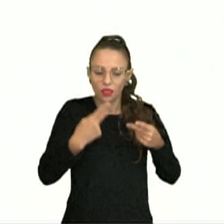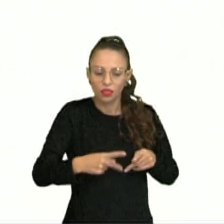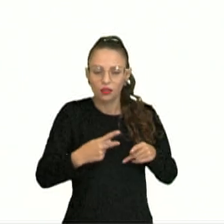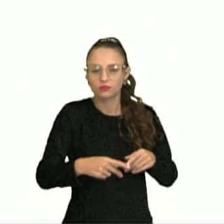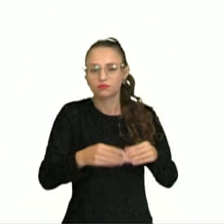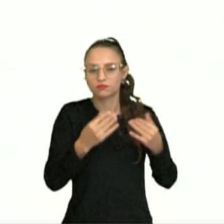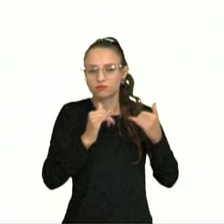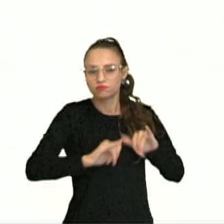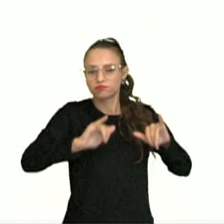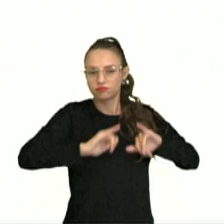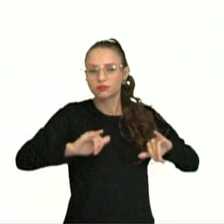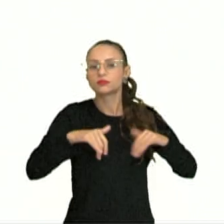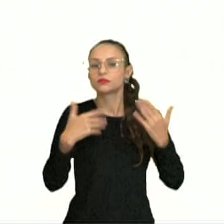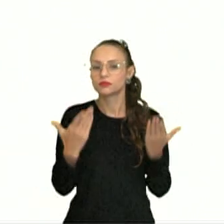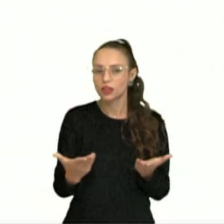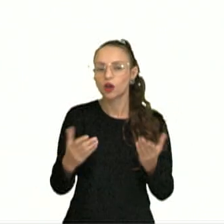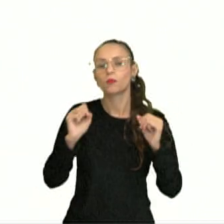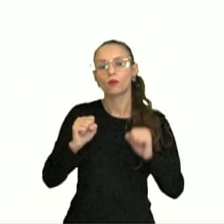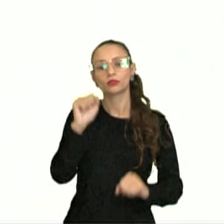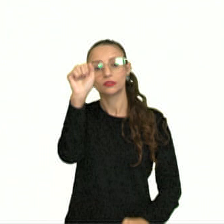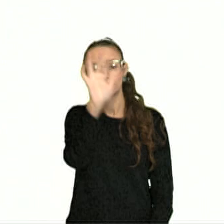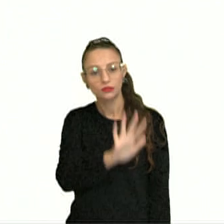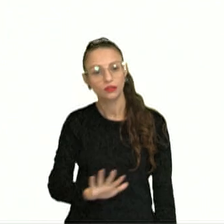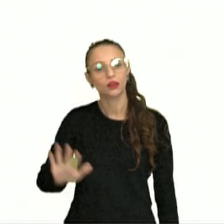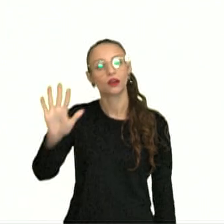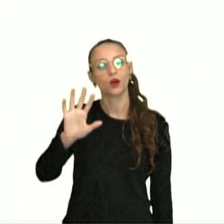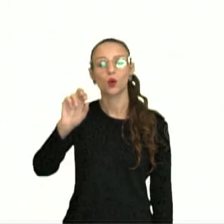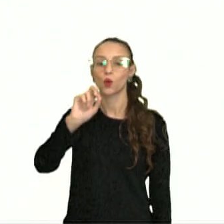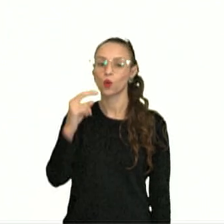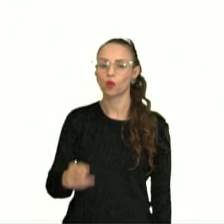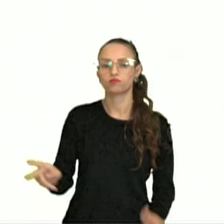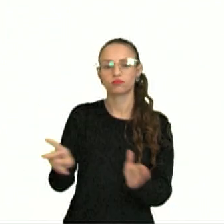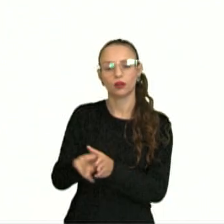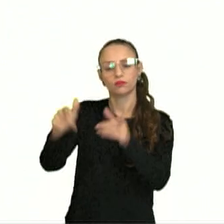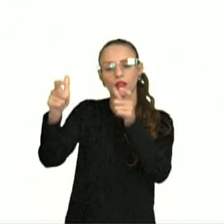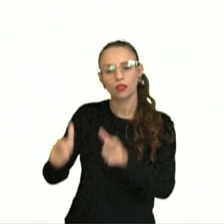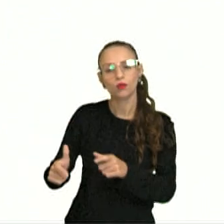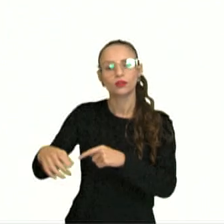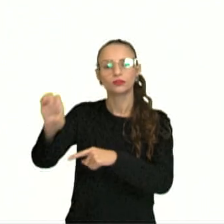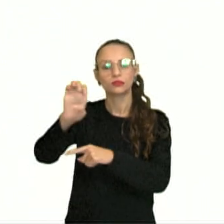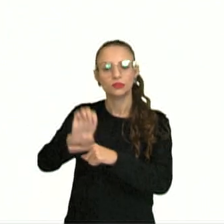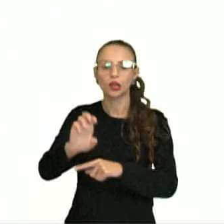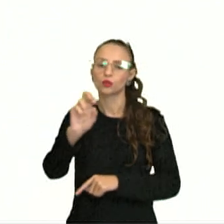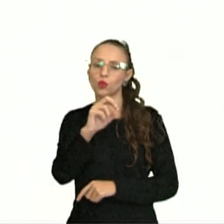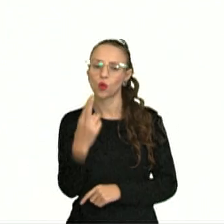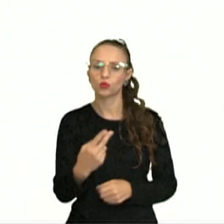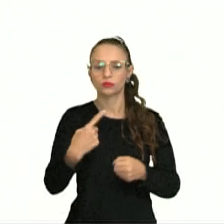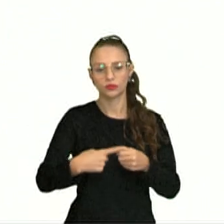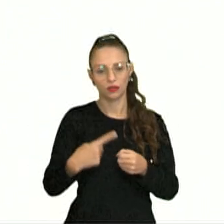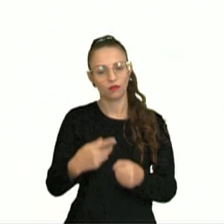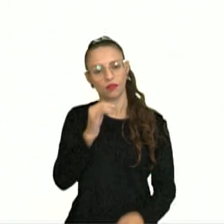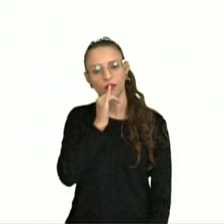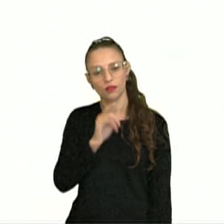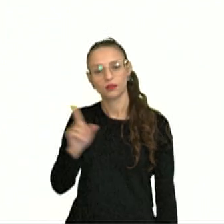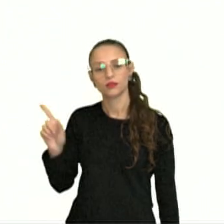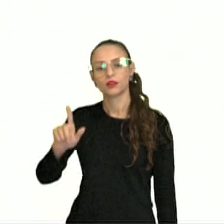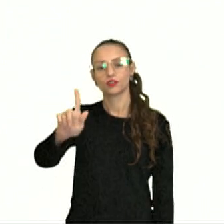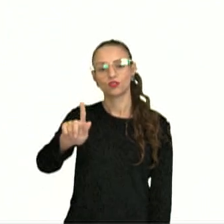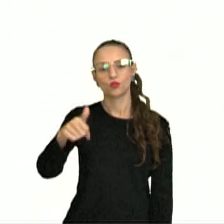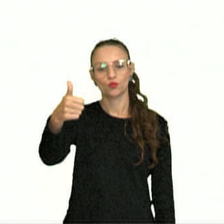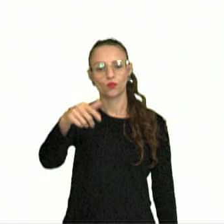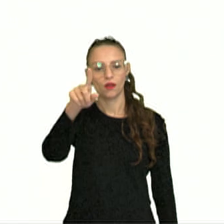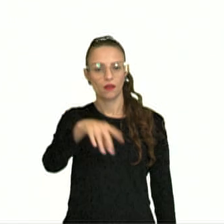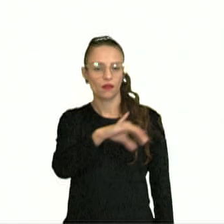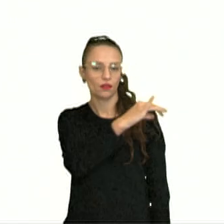o portal não, ele pode ser nacional ou pode ser local, né, do estado ou da cidade. Nesse caso, então, G1 Rio de